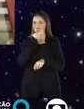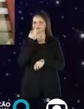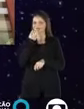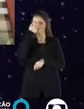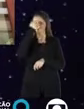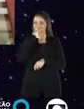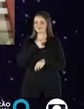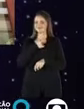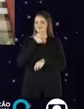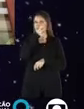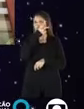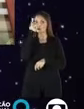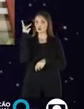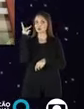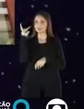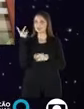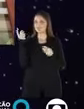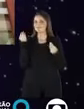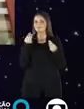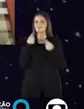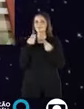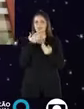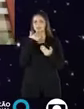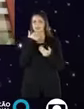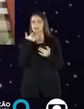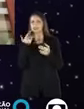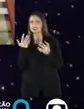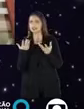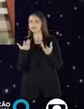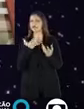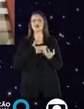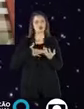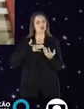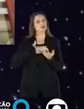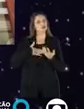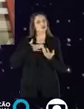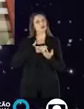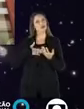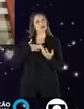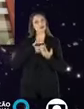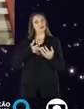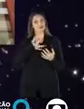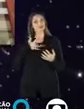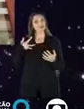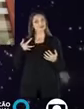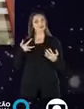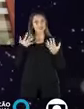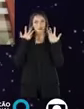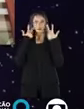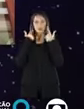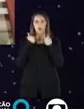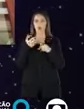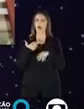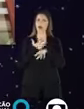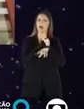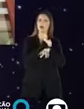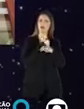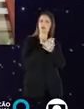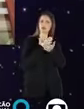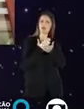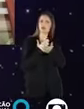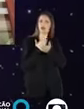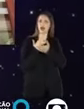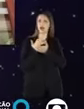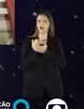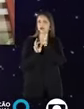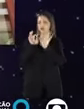muito ligada em alimentação. Antes de eu começar a minha vida como produtora de